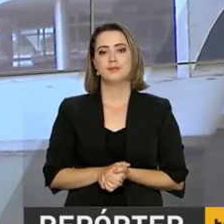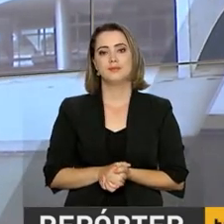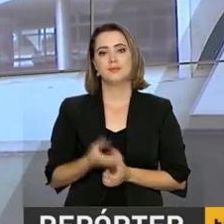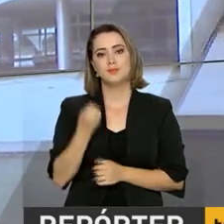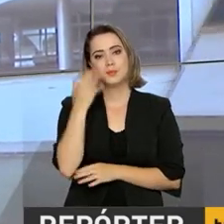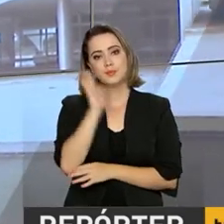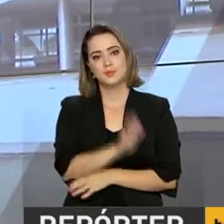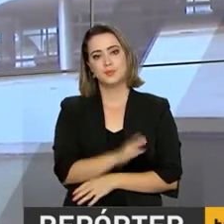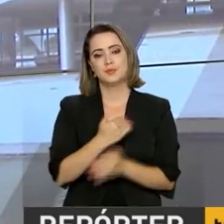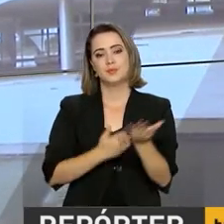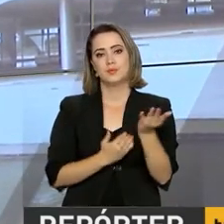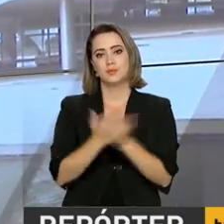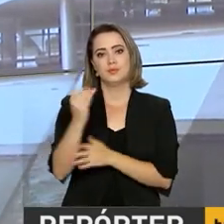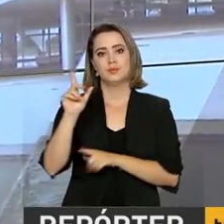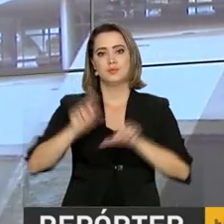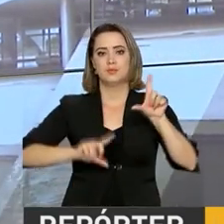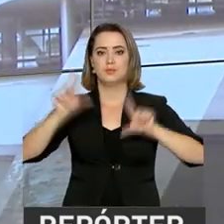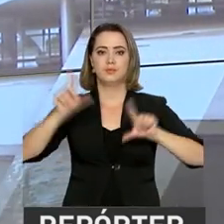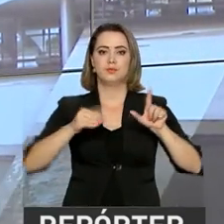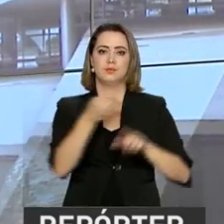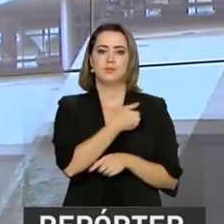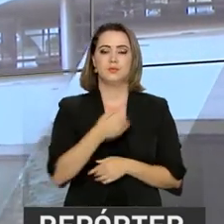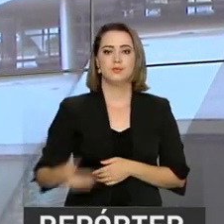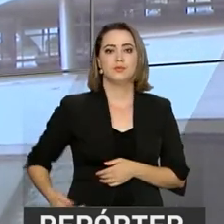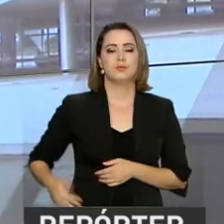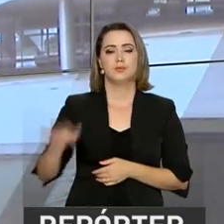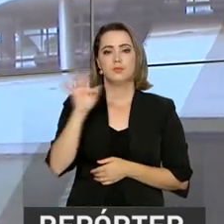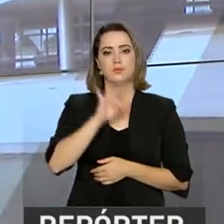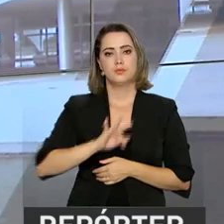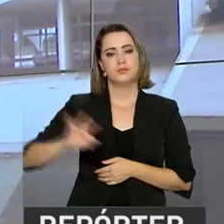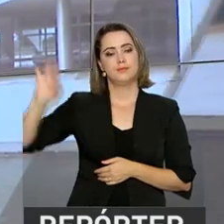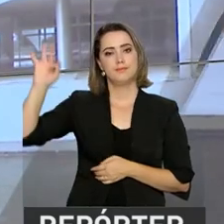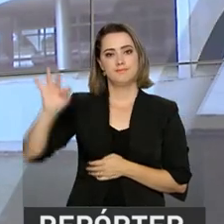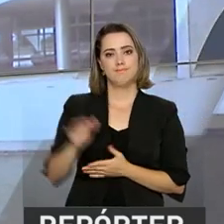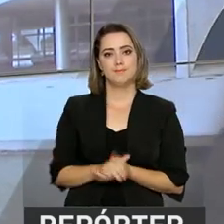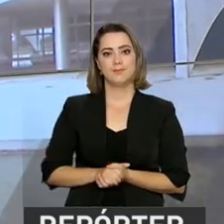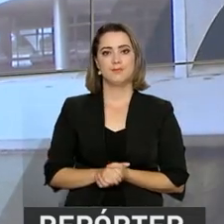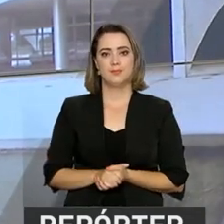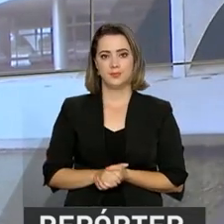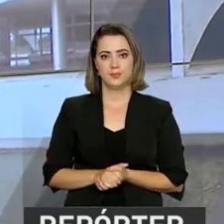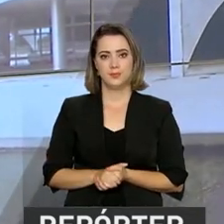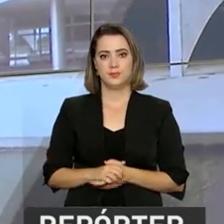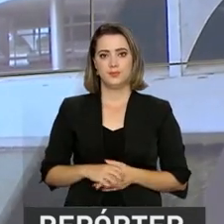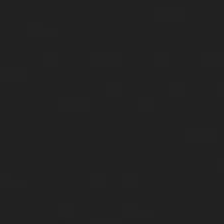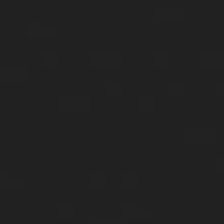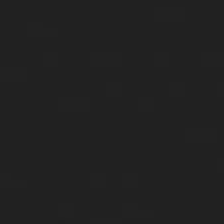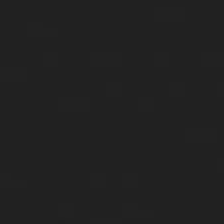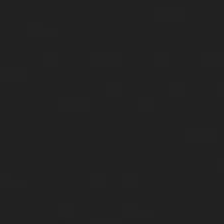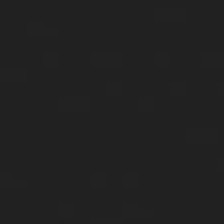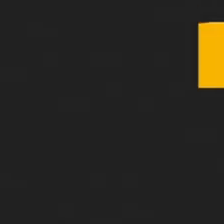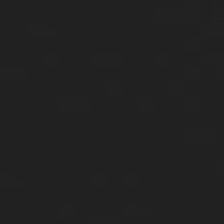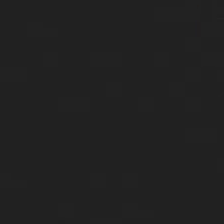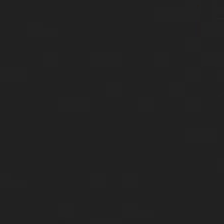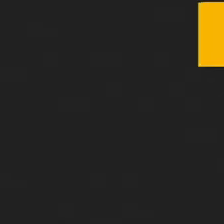uma ótima tarde para você e continue com a gente aqui na NBR a TV do Governo Federal